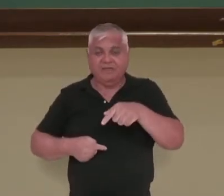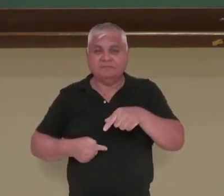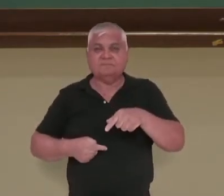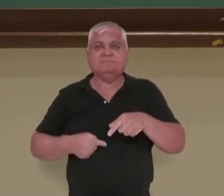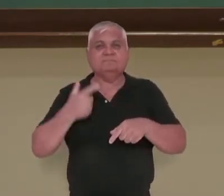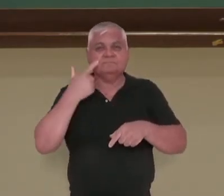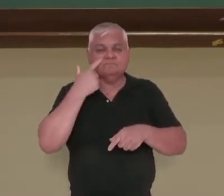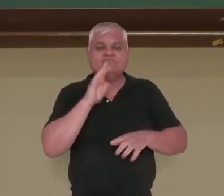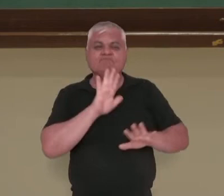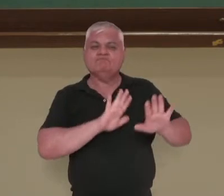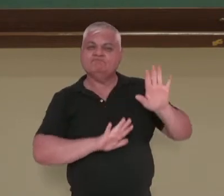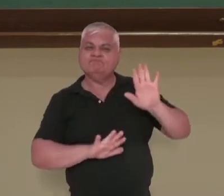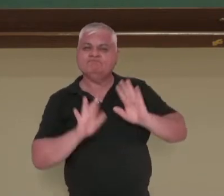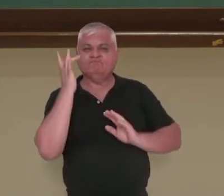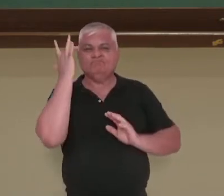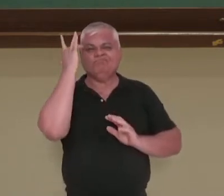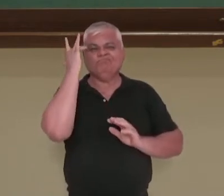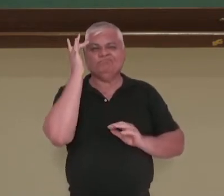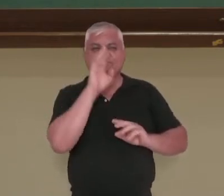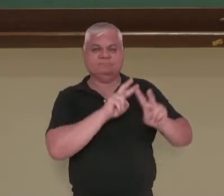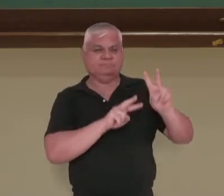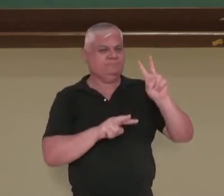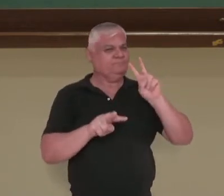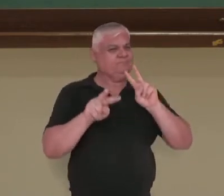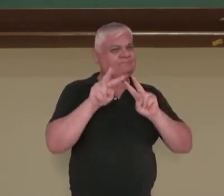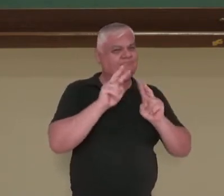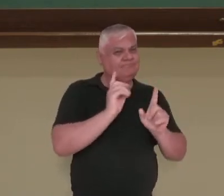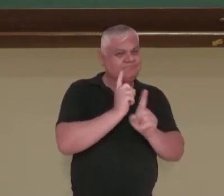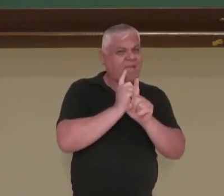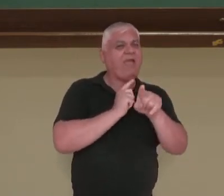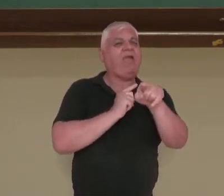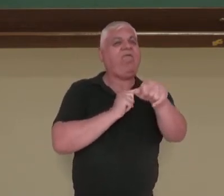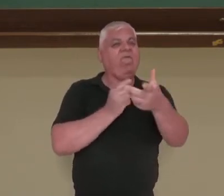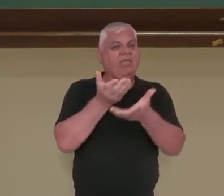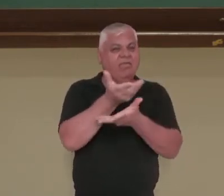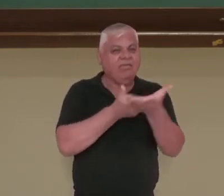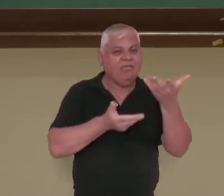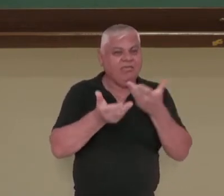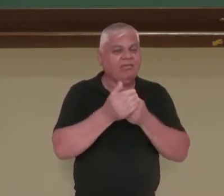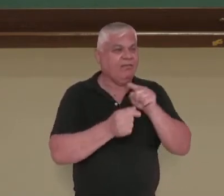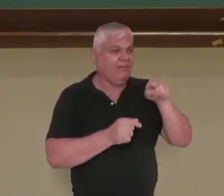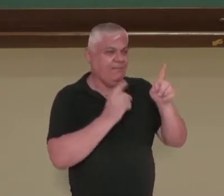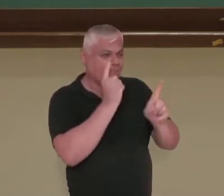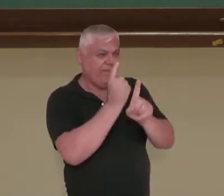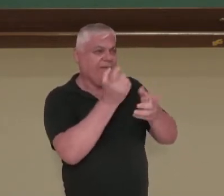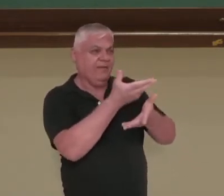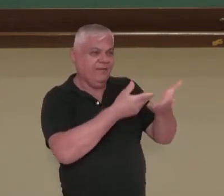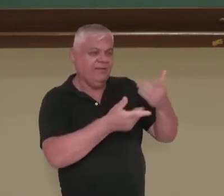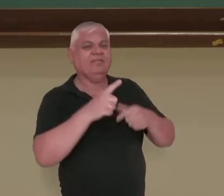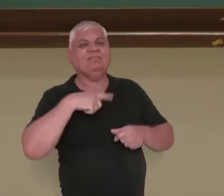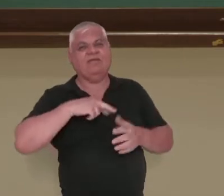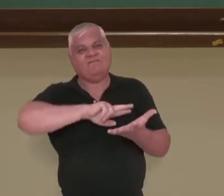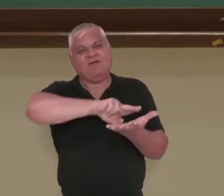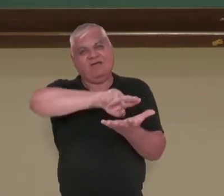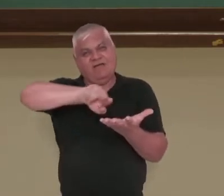cuidado, com carinho, então nós vamos perceber que nós encontramos a cooperação em diferentes contextos.